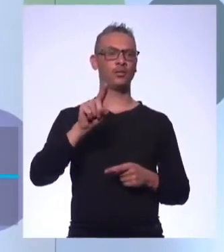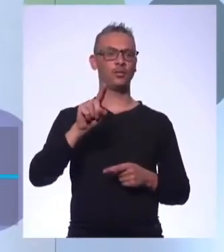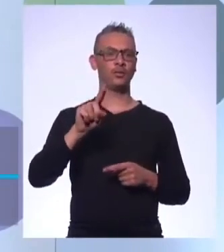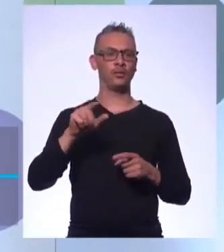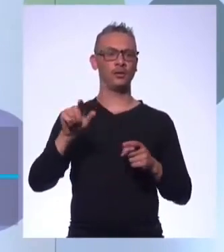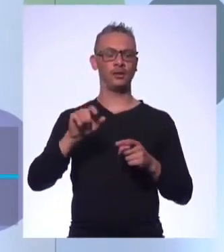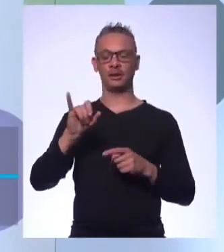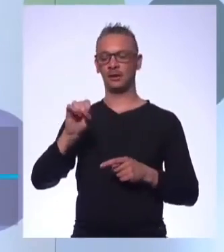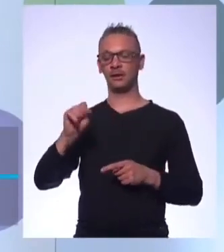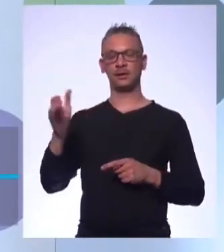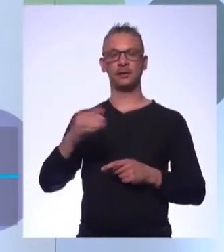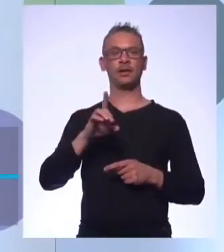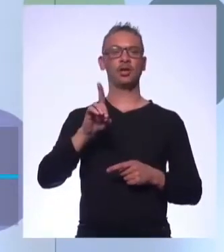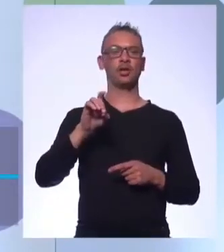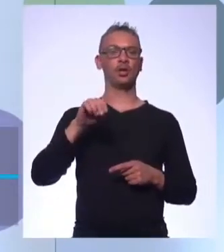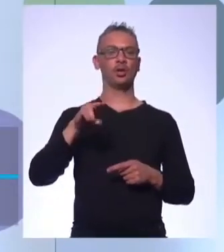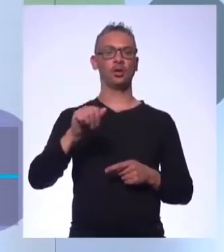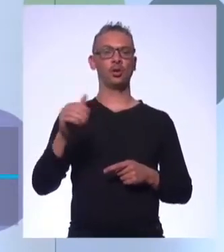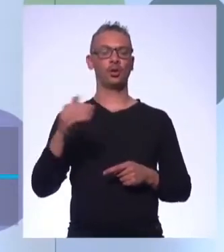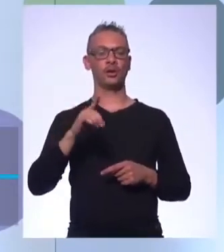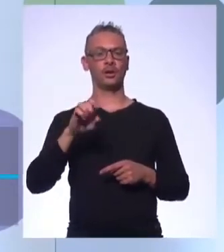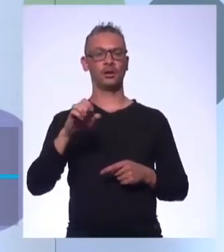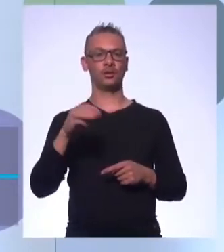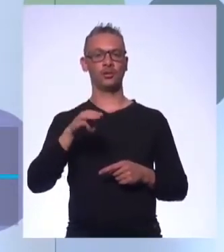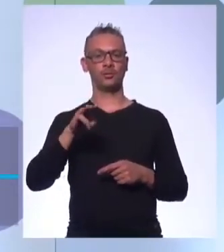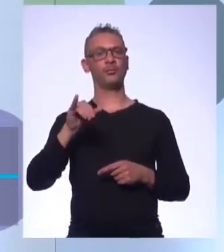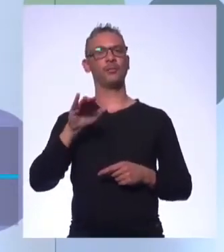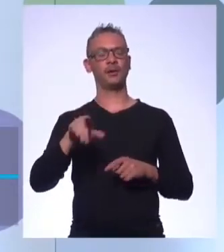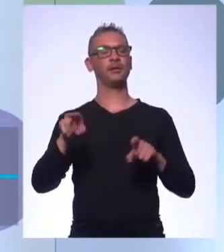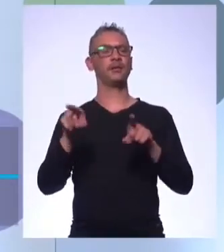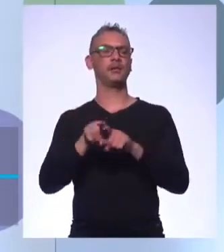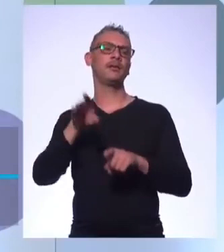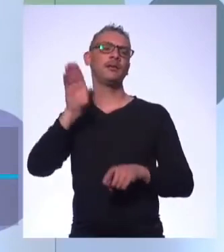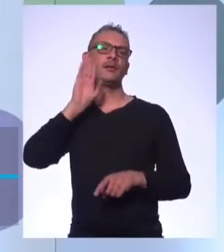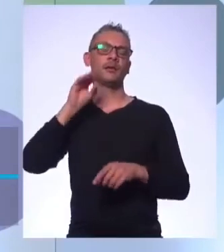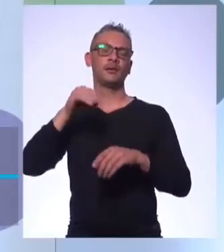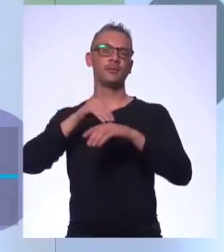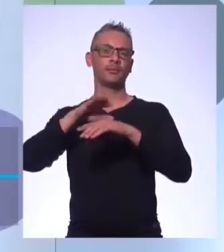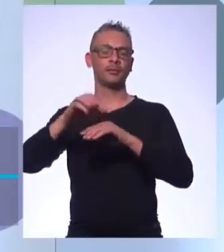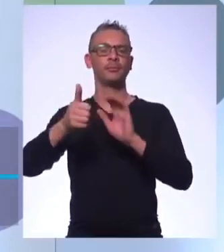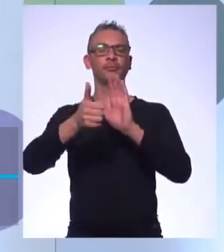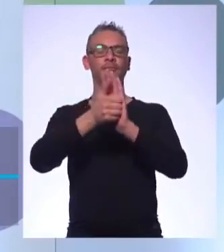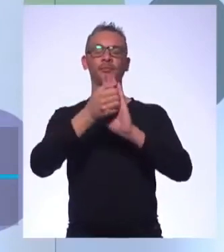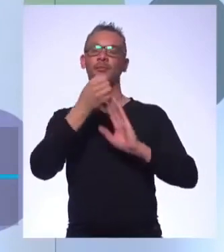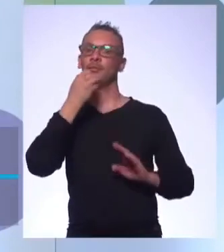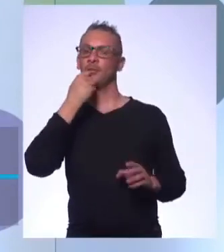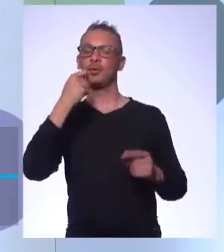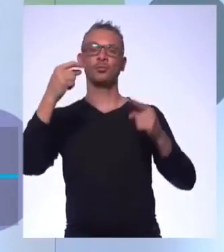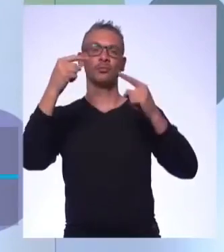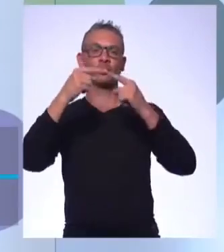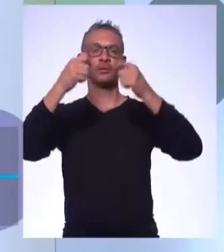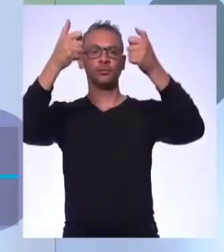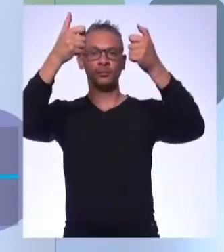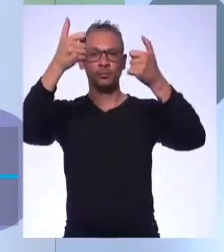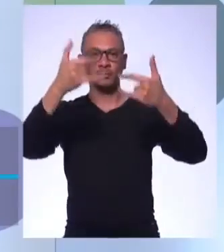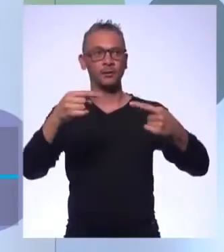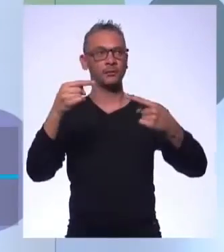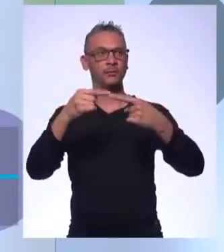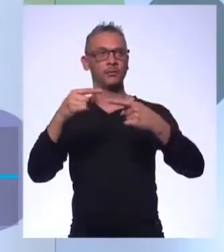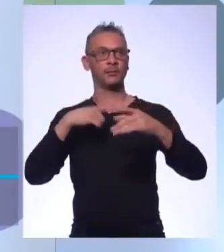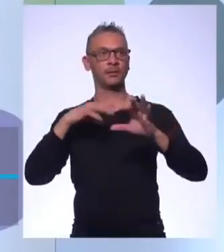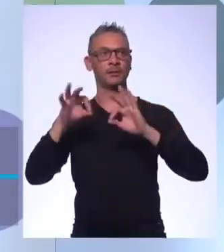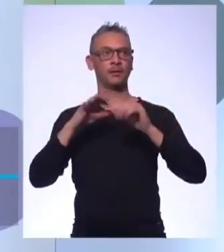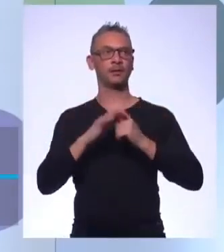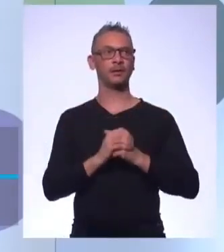Dona de Mim. Gente, é bem legal. E ela passa uma positividade boa ali quando ela faz as proposições dela. Bastante